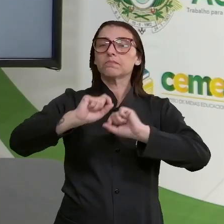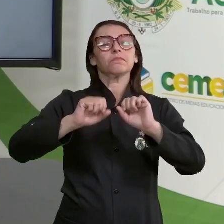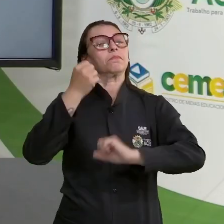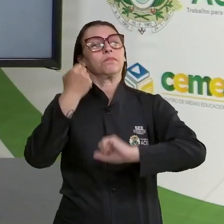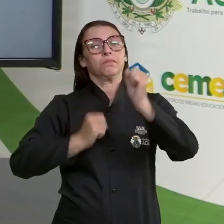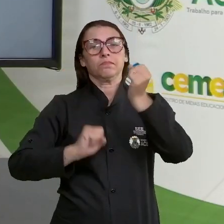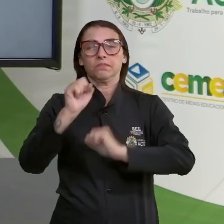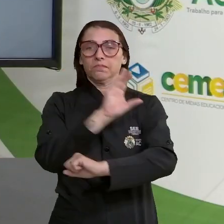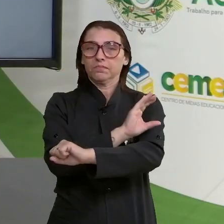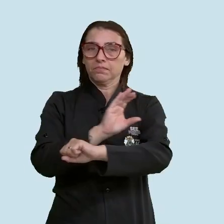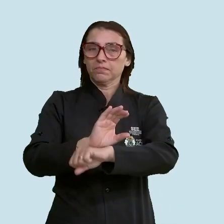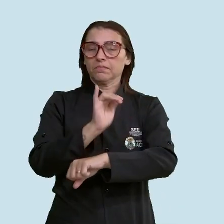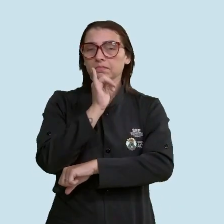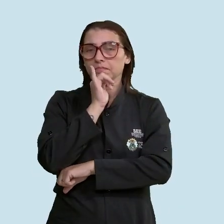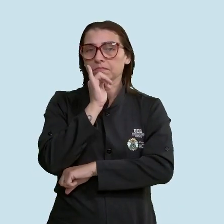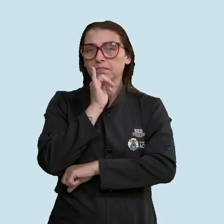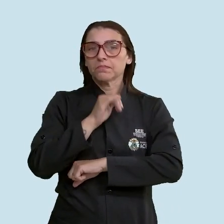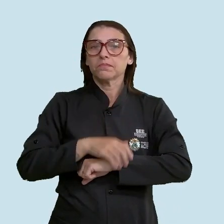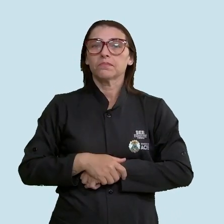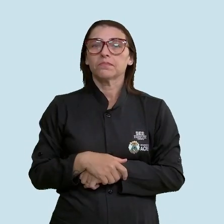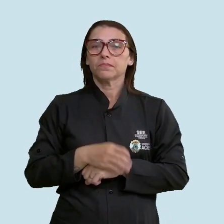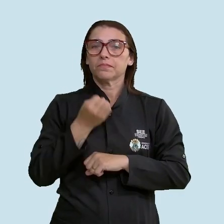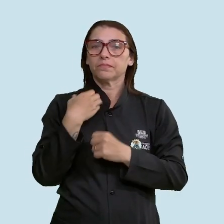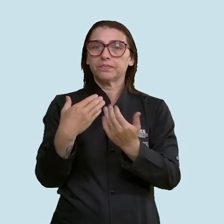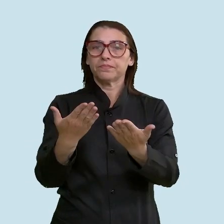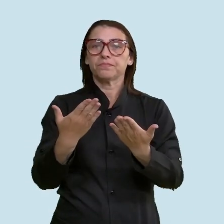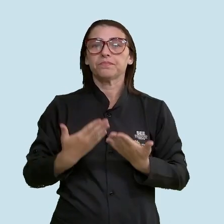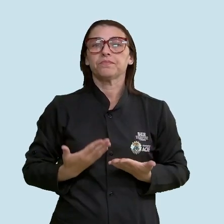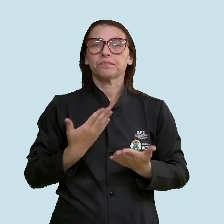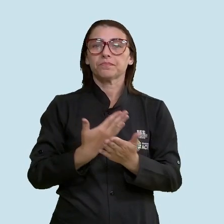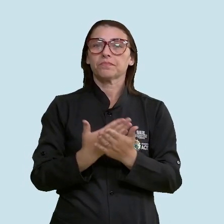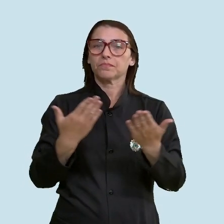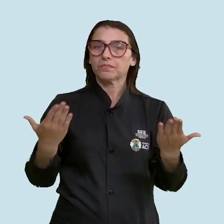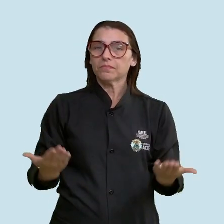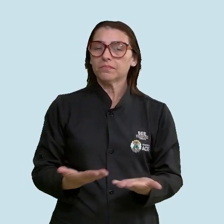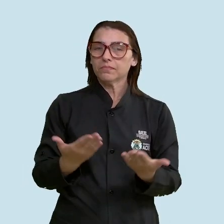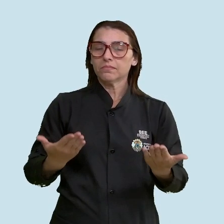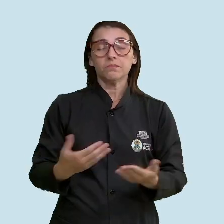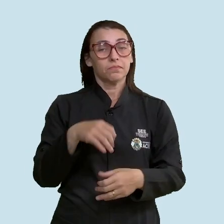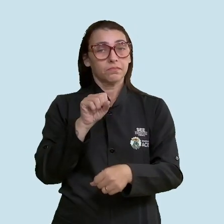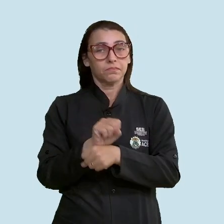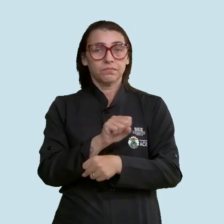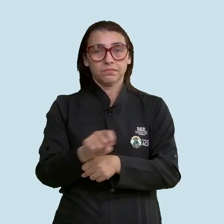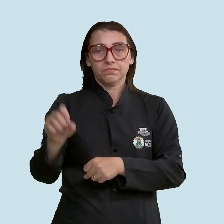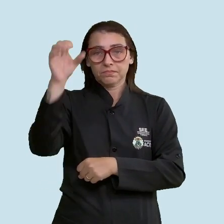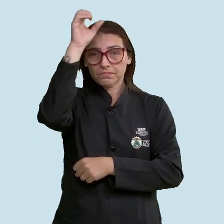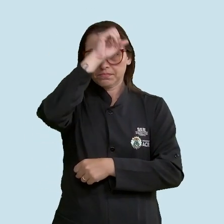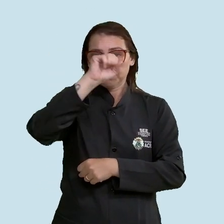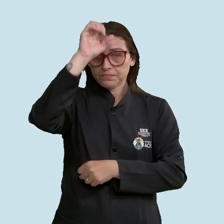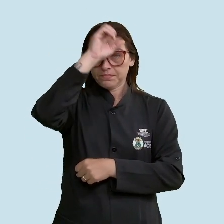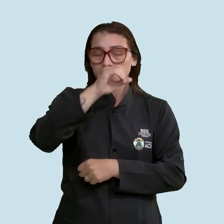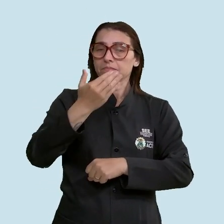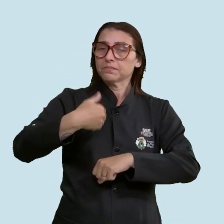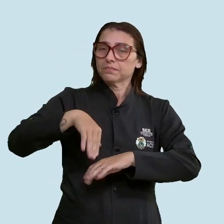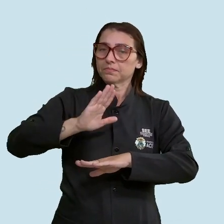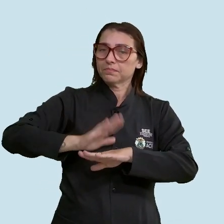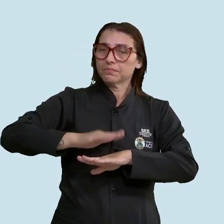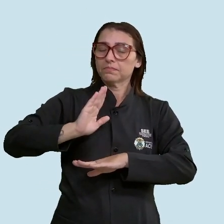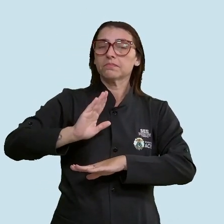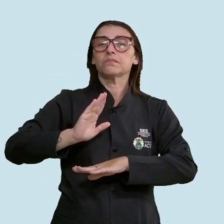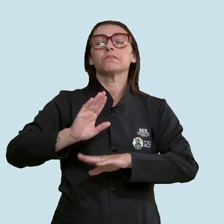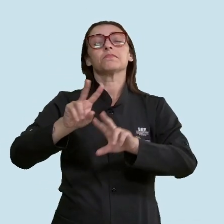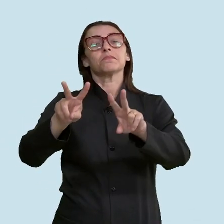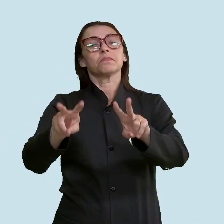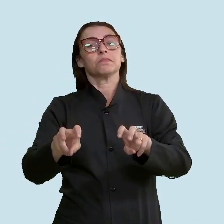indústria cultural, por exemplo. Seja muito bem-vindo à nossa aula de hoje. Eu espero que você aprenda um pouco mais sobre